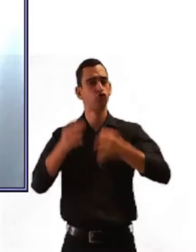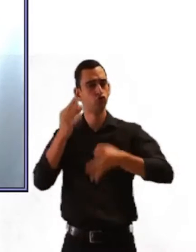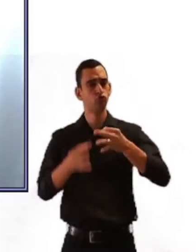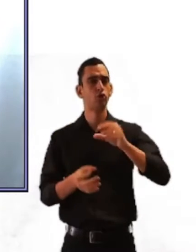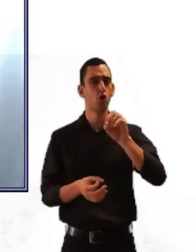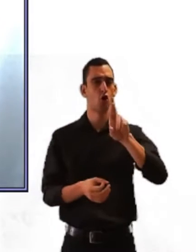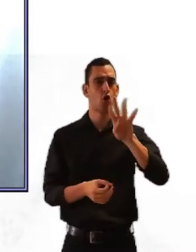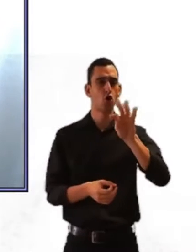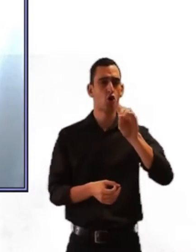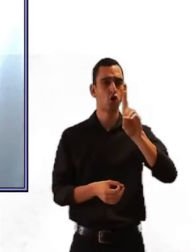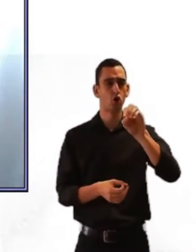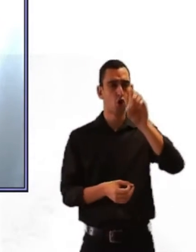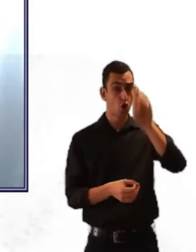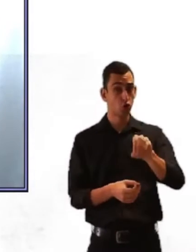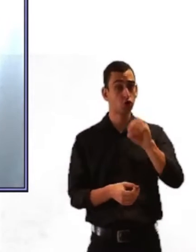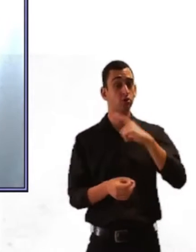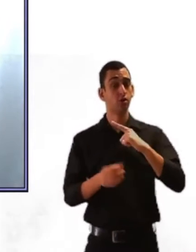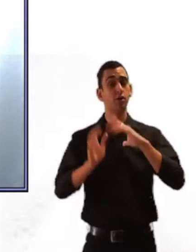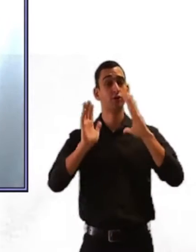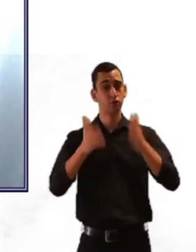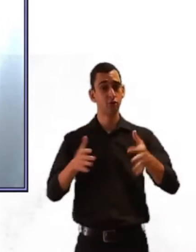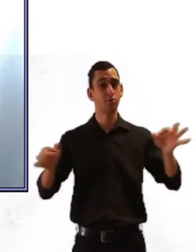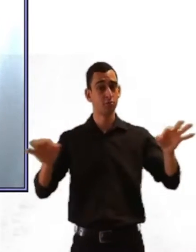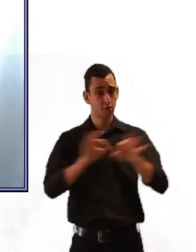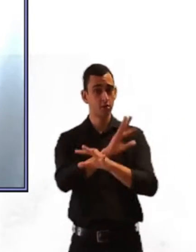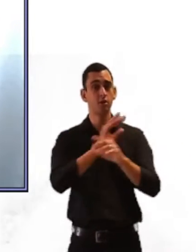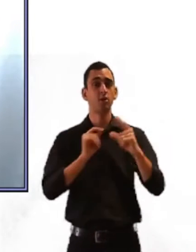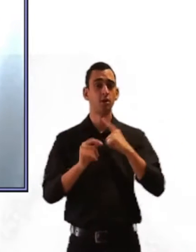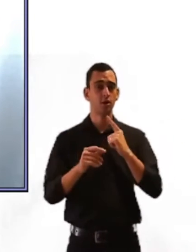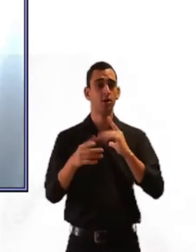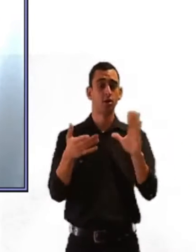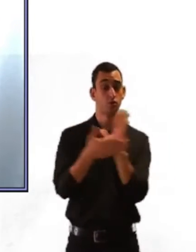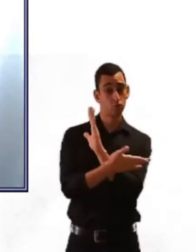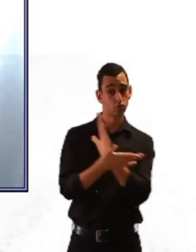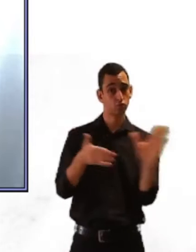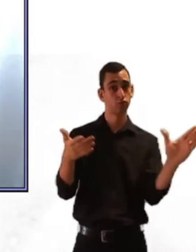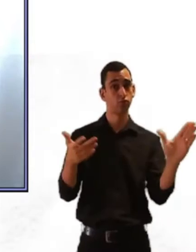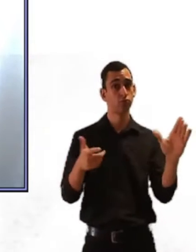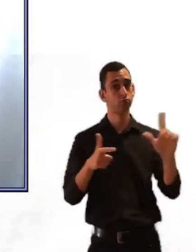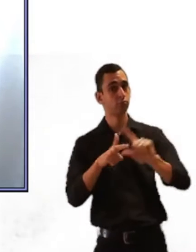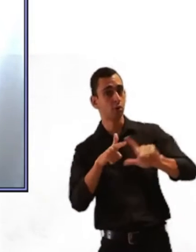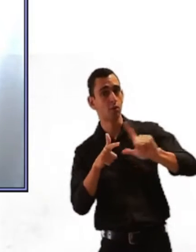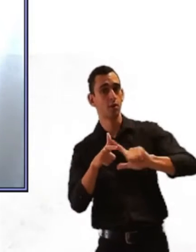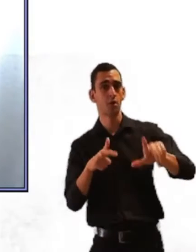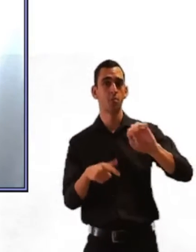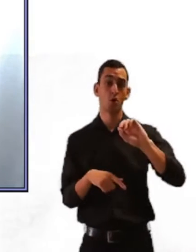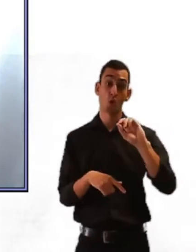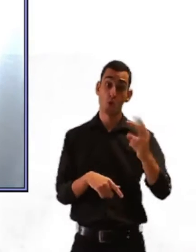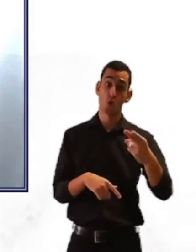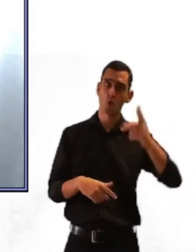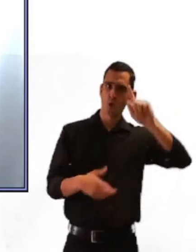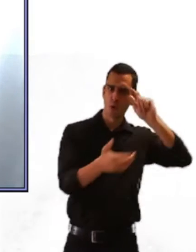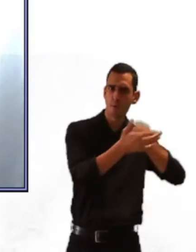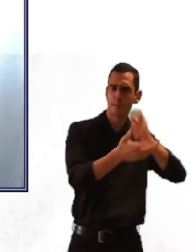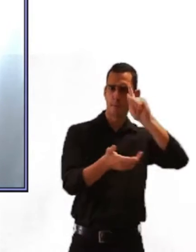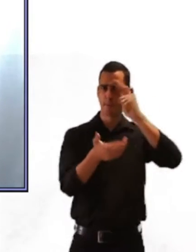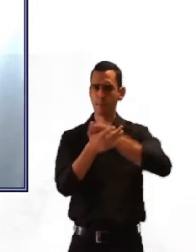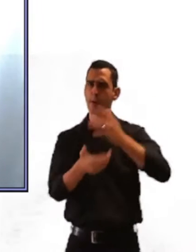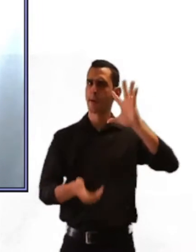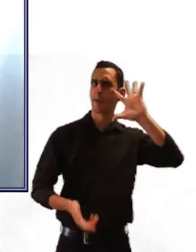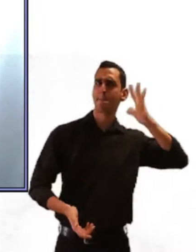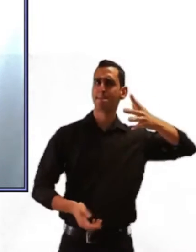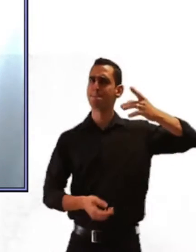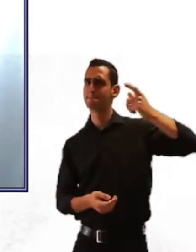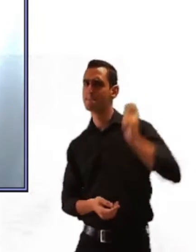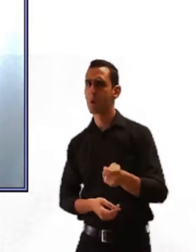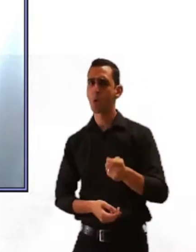modelo clássico, ele resolve muito dos problemas e muitas das decisões judiciais são tomadas